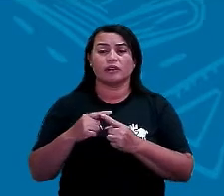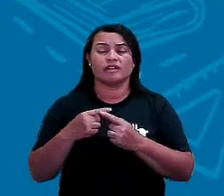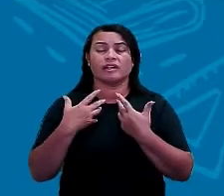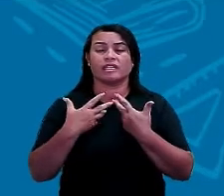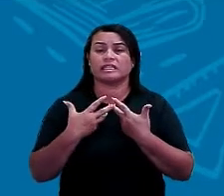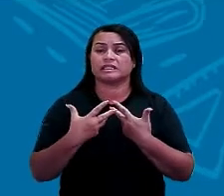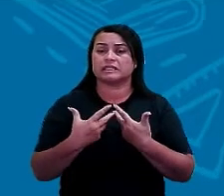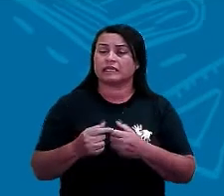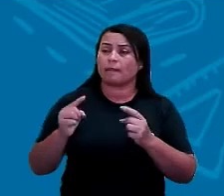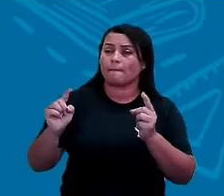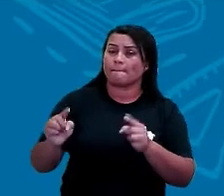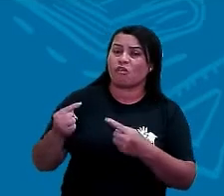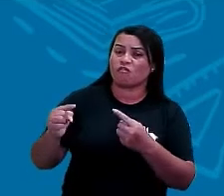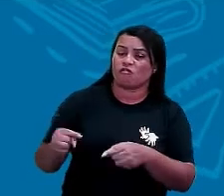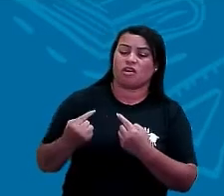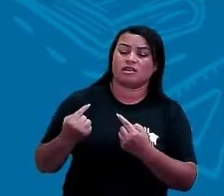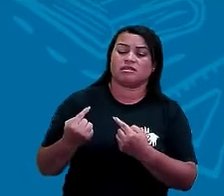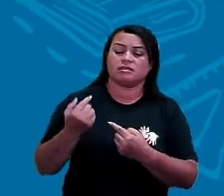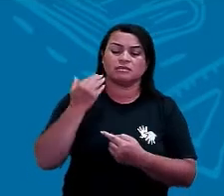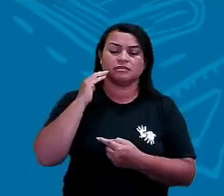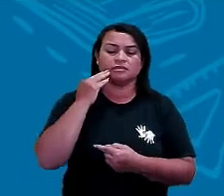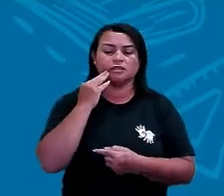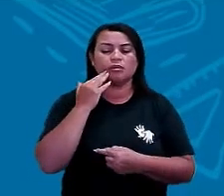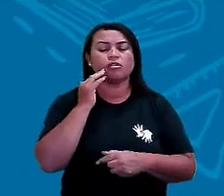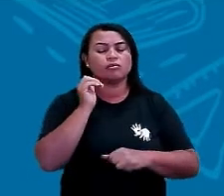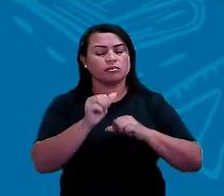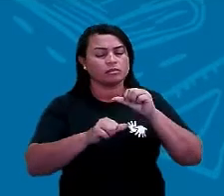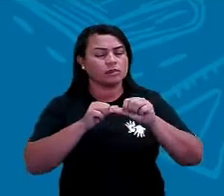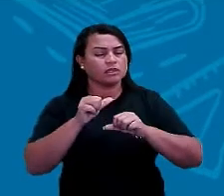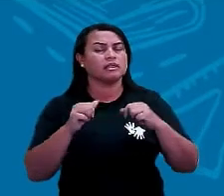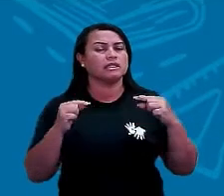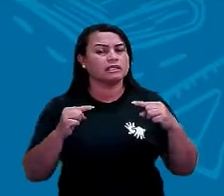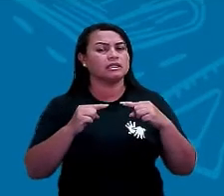quando a gente faz essa troca, a gente percebe que faz sentido, que se